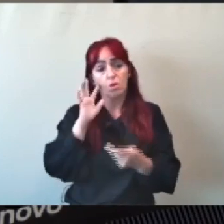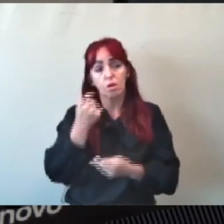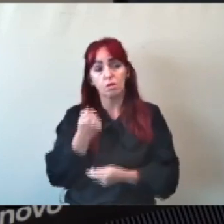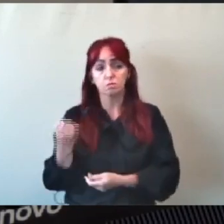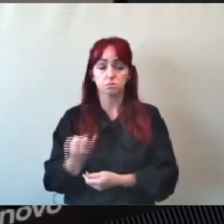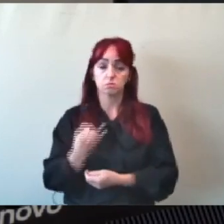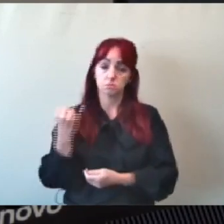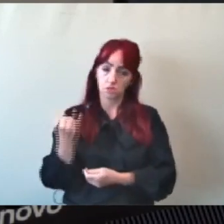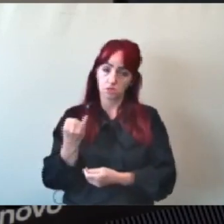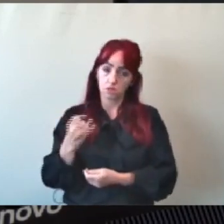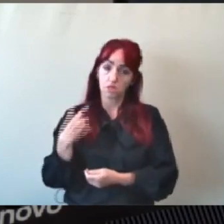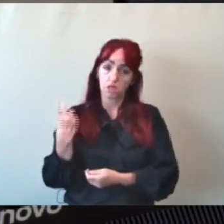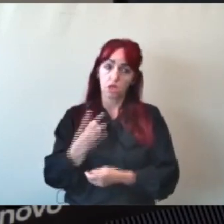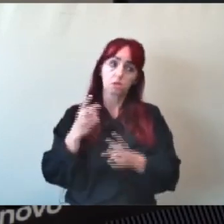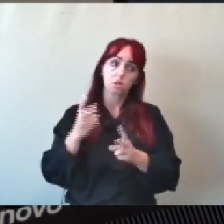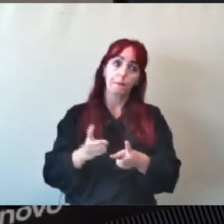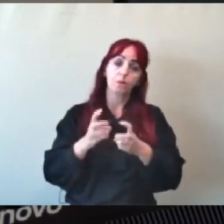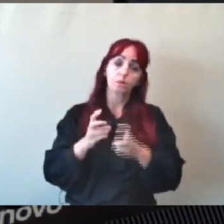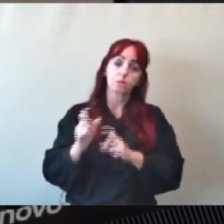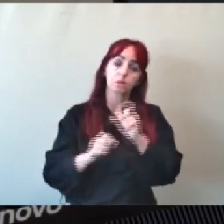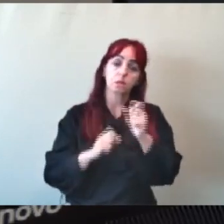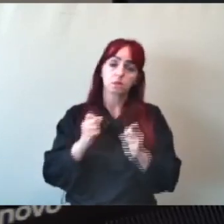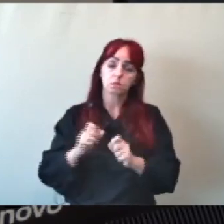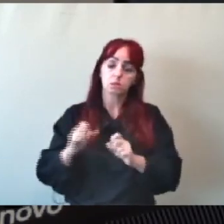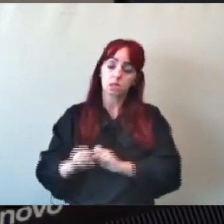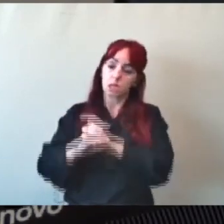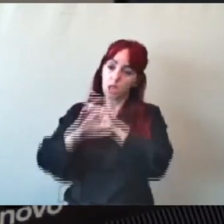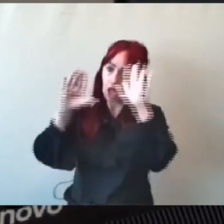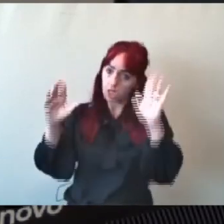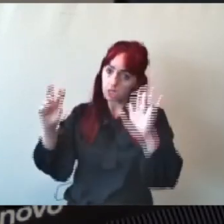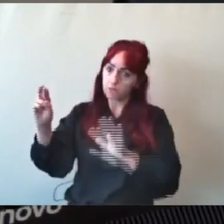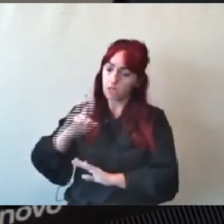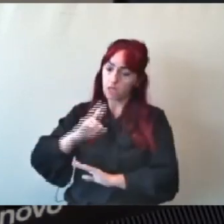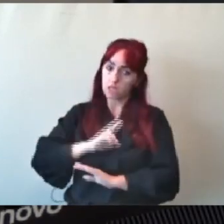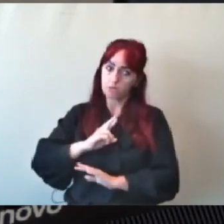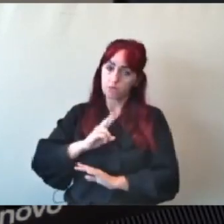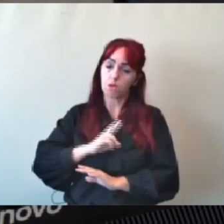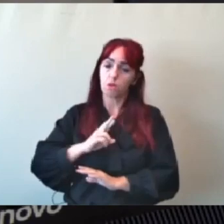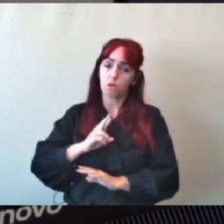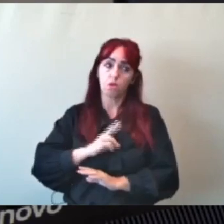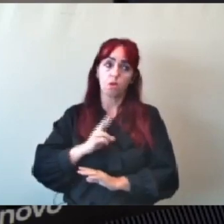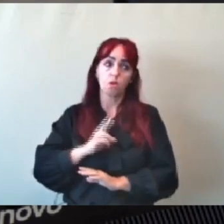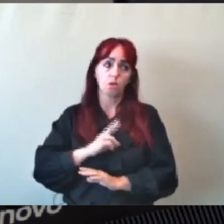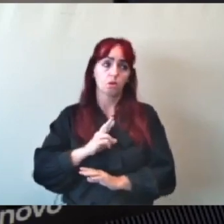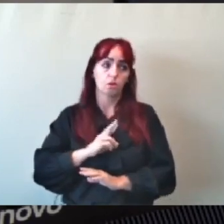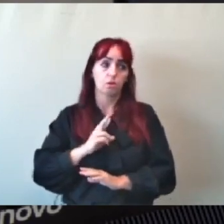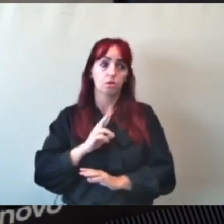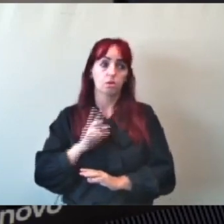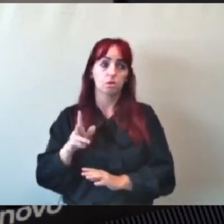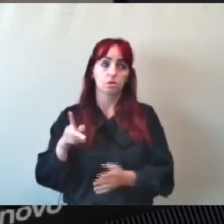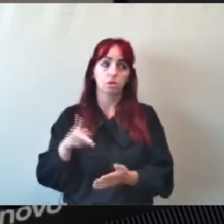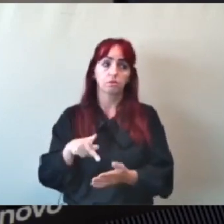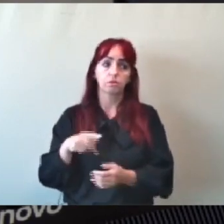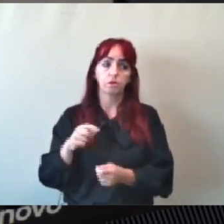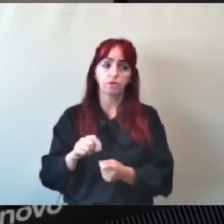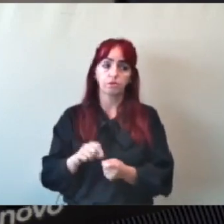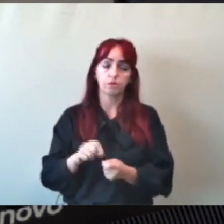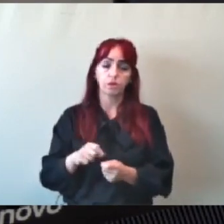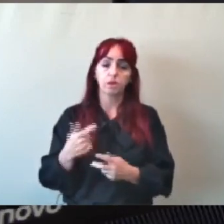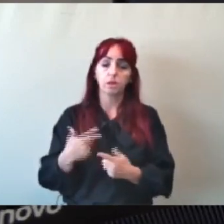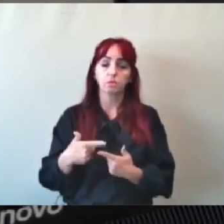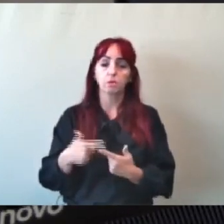buscando aqui um esclarecimento, né, de uma especulação que foi feita, né, por parte do poder